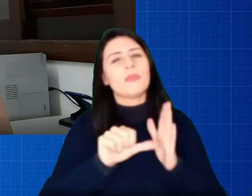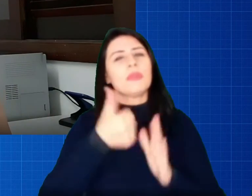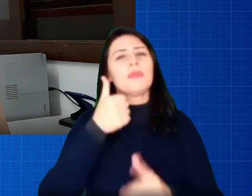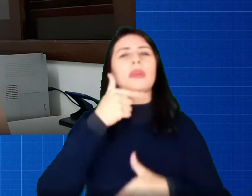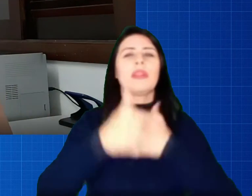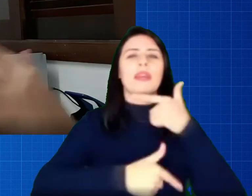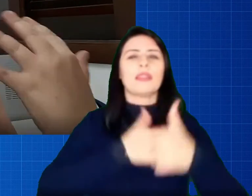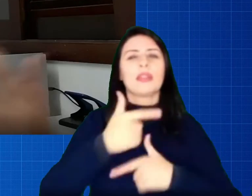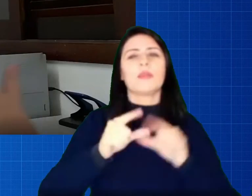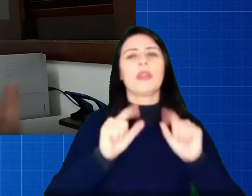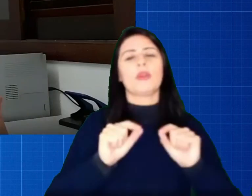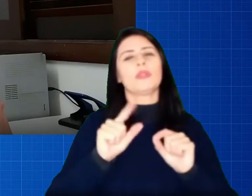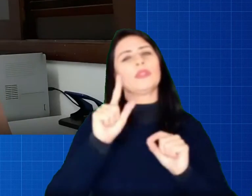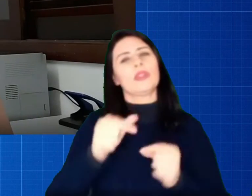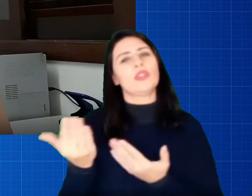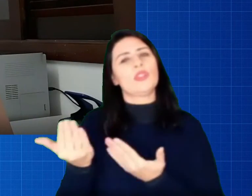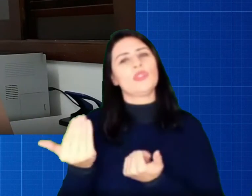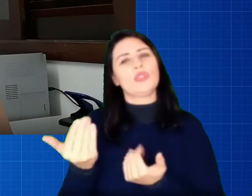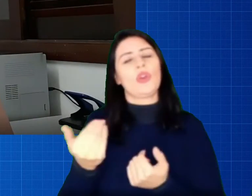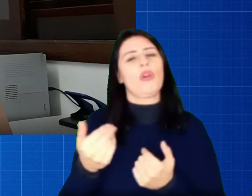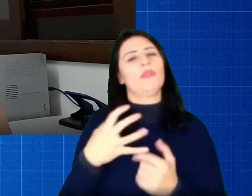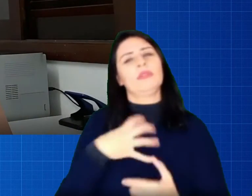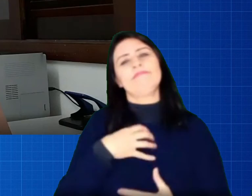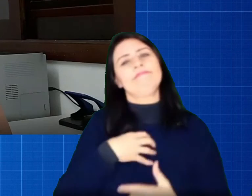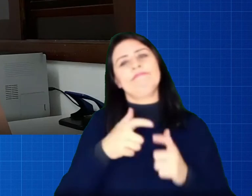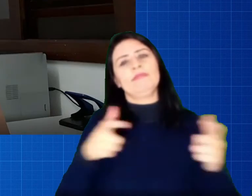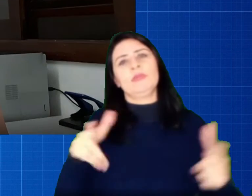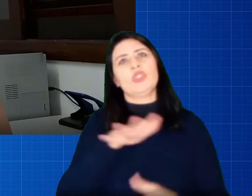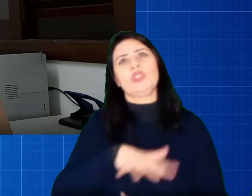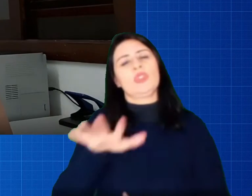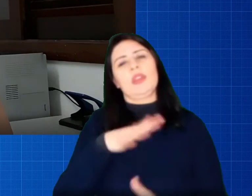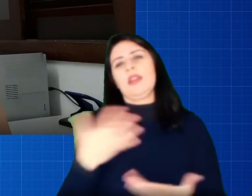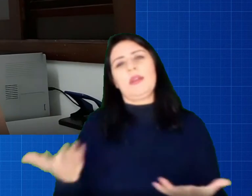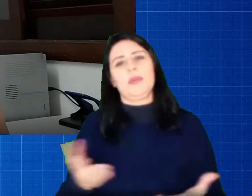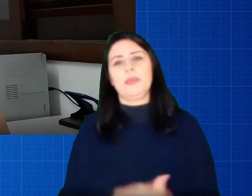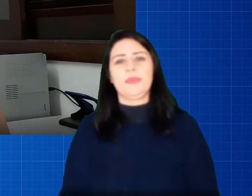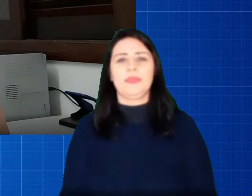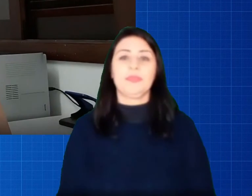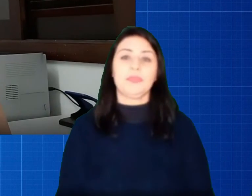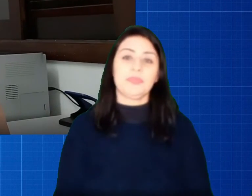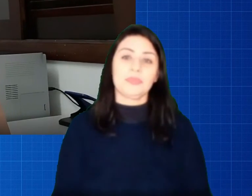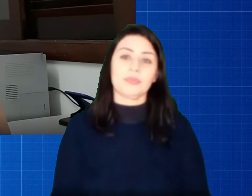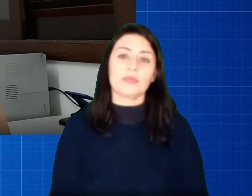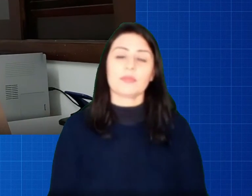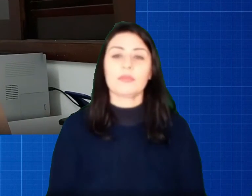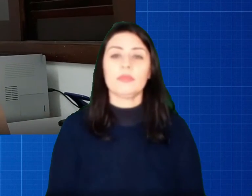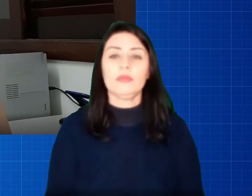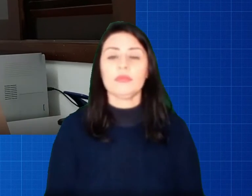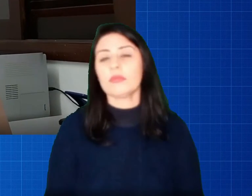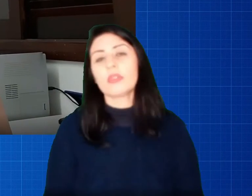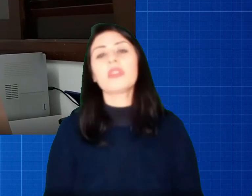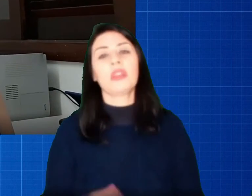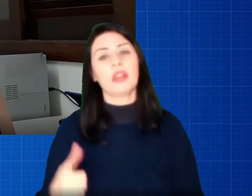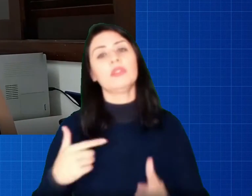nesse sentido. Então, tudo isso a gente, eu acho que seria a primeira coisa a trabalhar com a juventude de um modo geral.